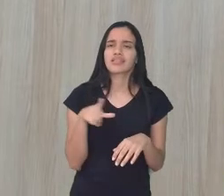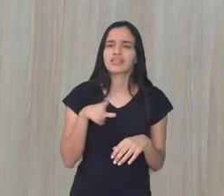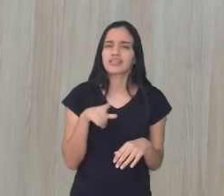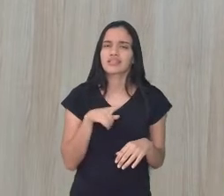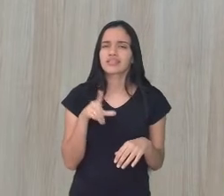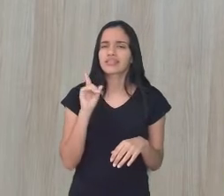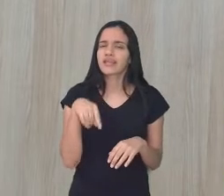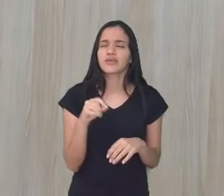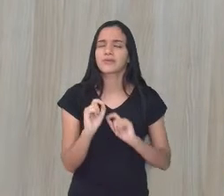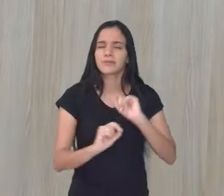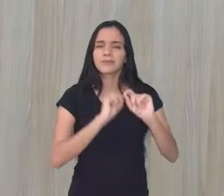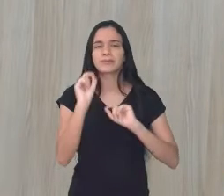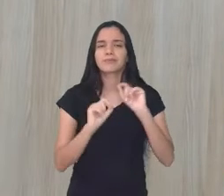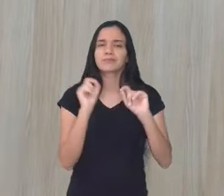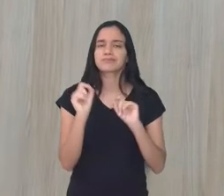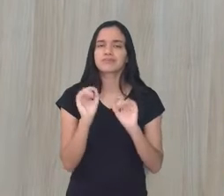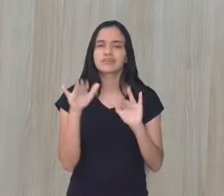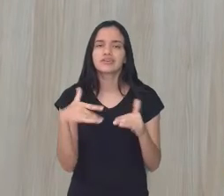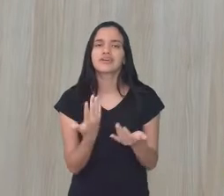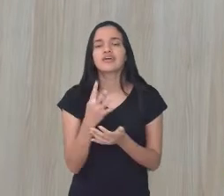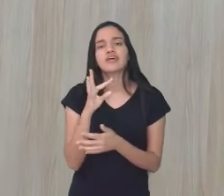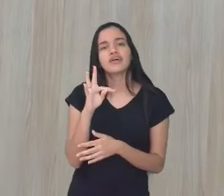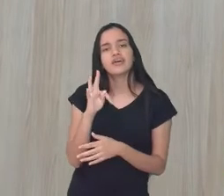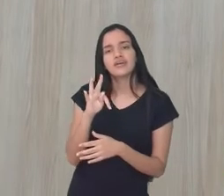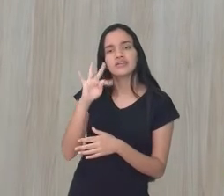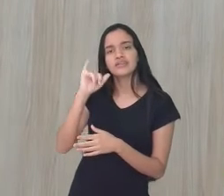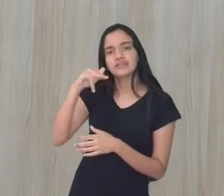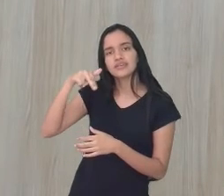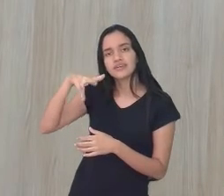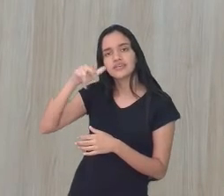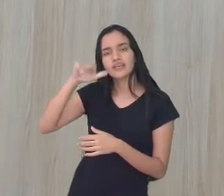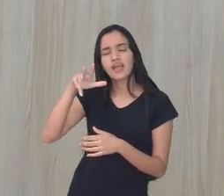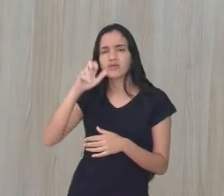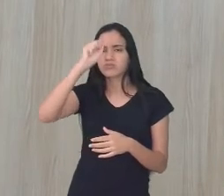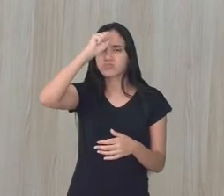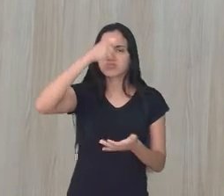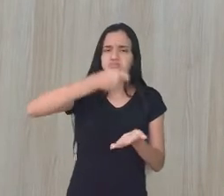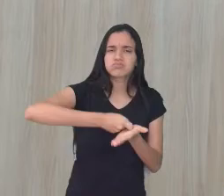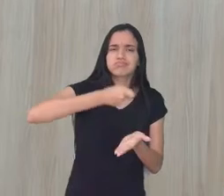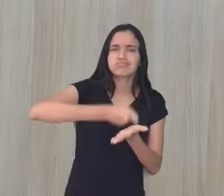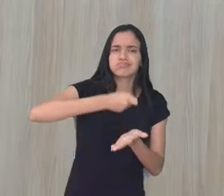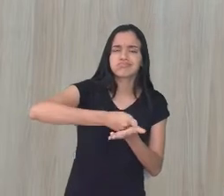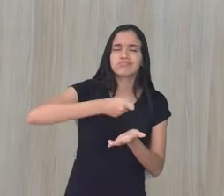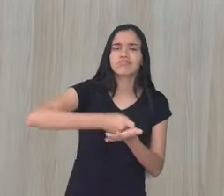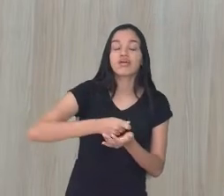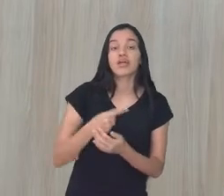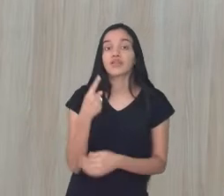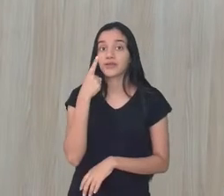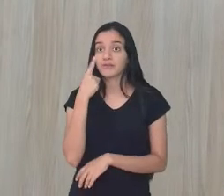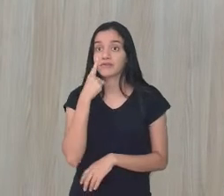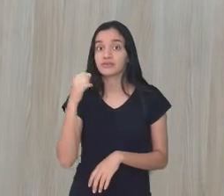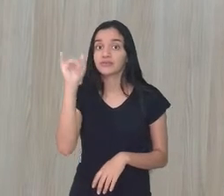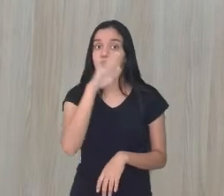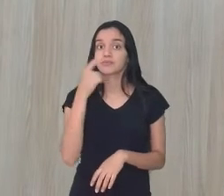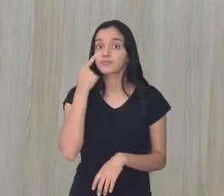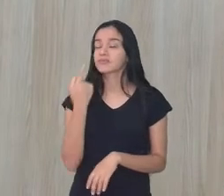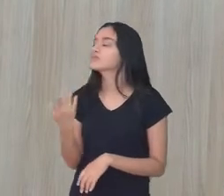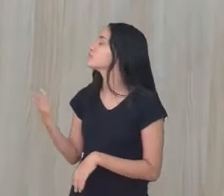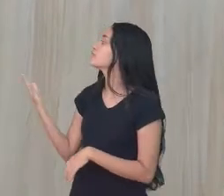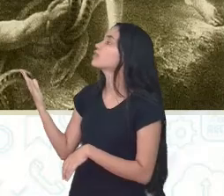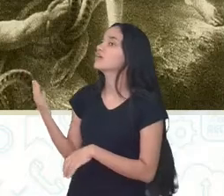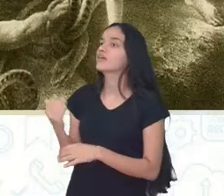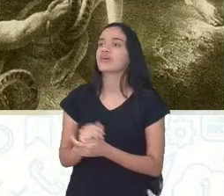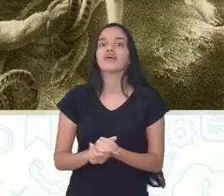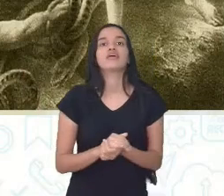aí, né, de tirania, né, de autoritarismo. Então, vejam aí no slide. Então,